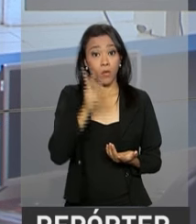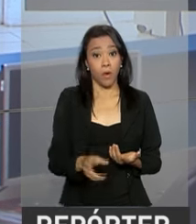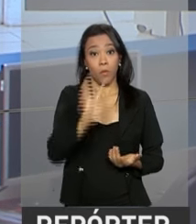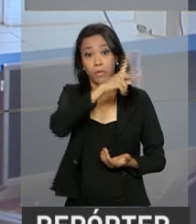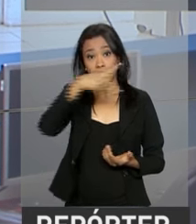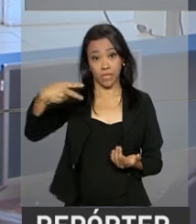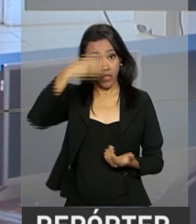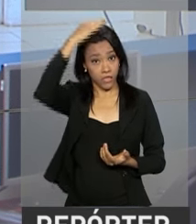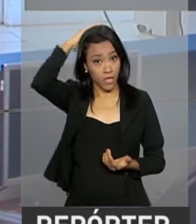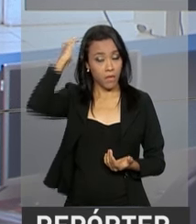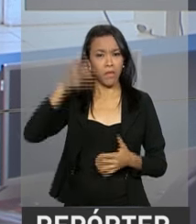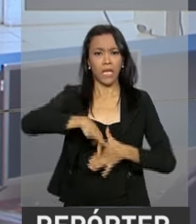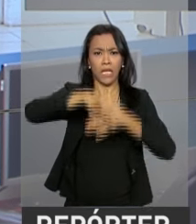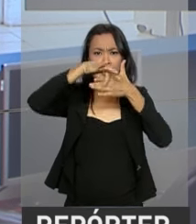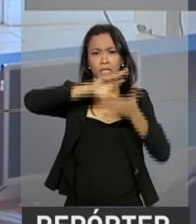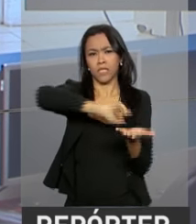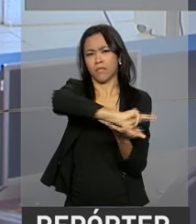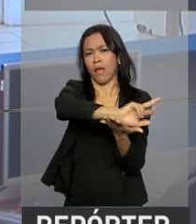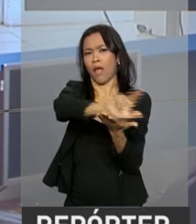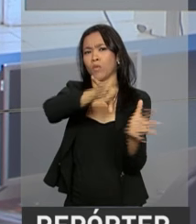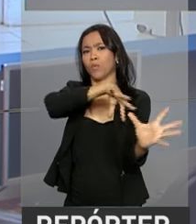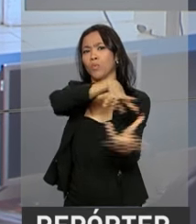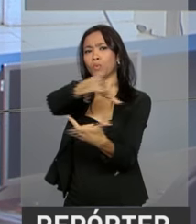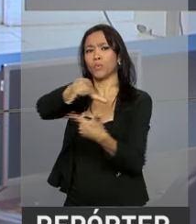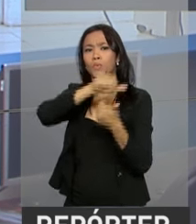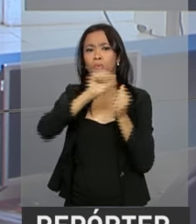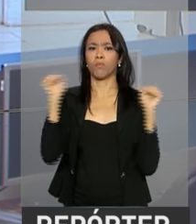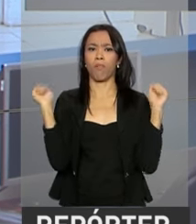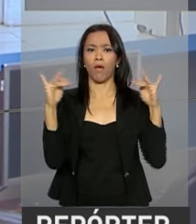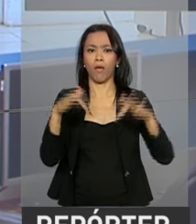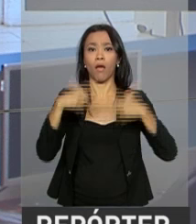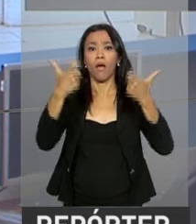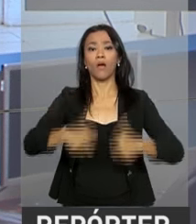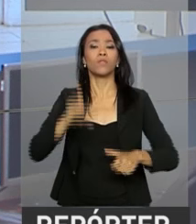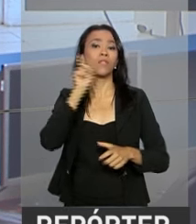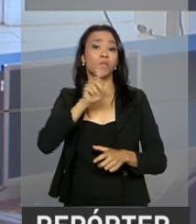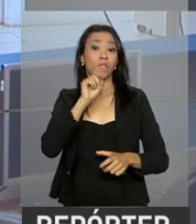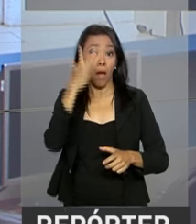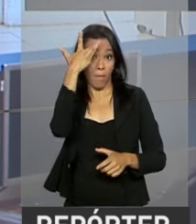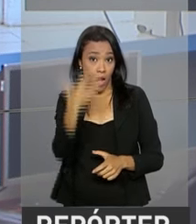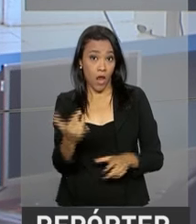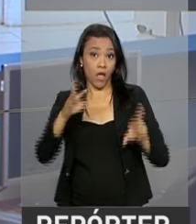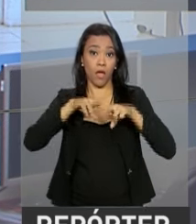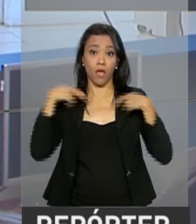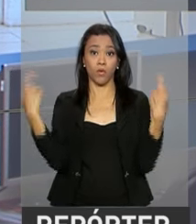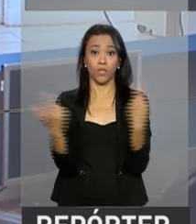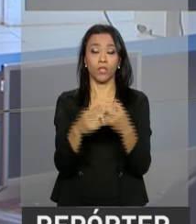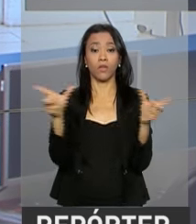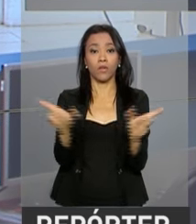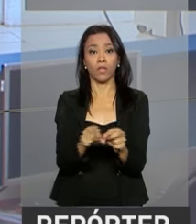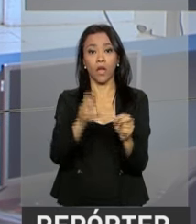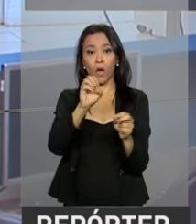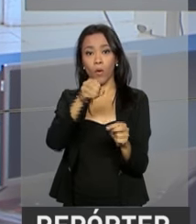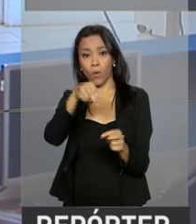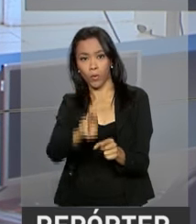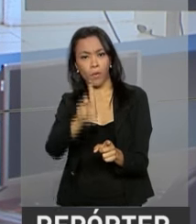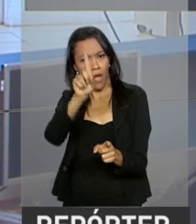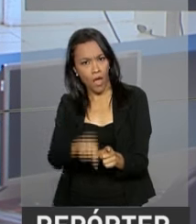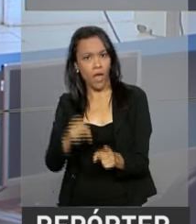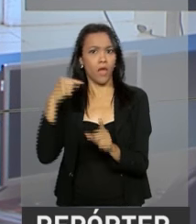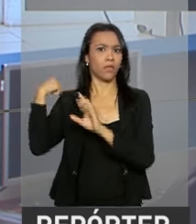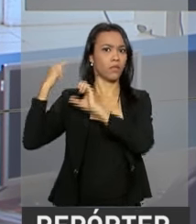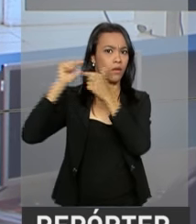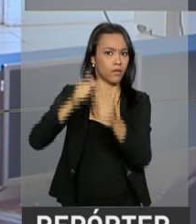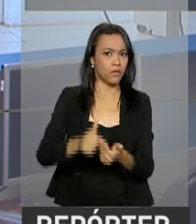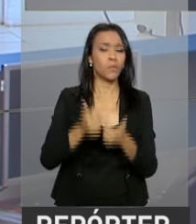Temer líderes do mundo inteiro estão nos Estados Unidos Amanhã eles vão participar da assembleia geral das Nações Unidas e é uma tradição o encontro